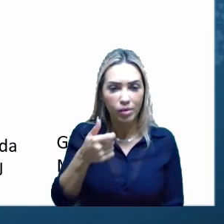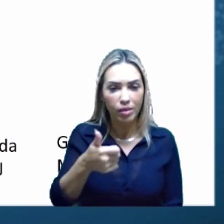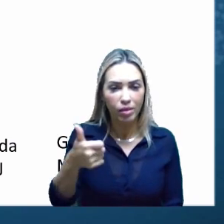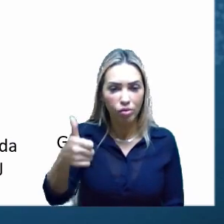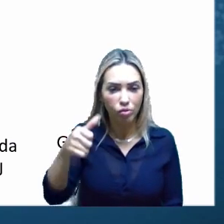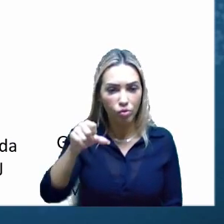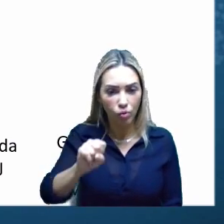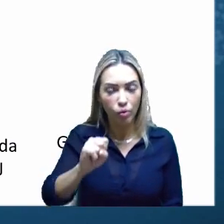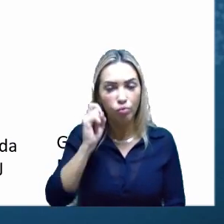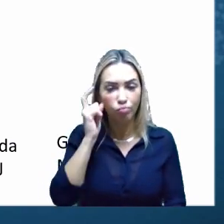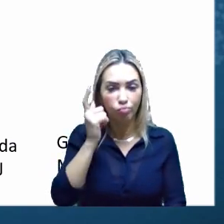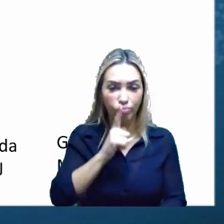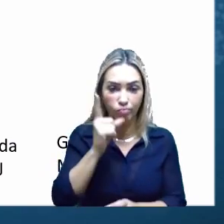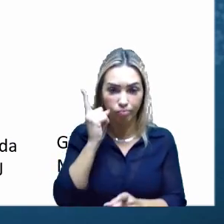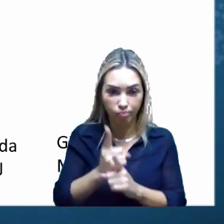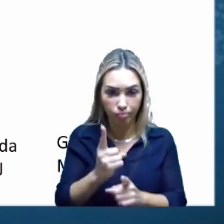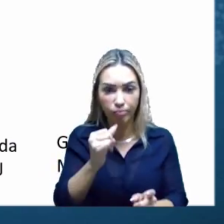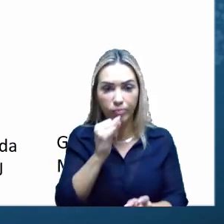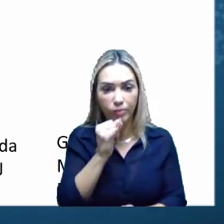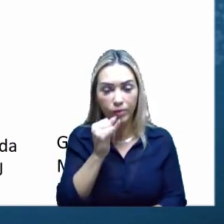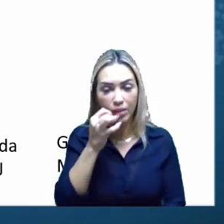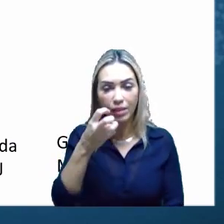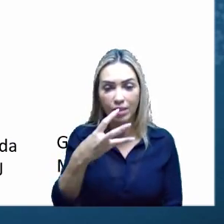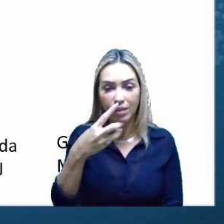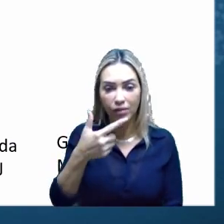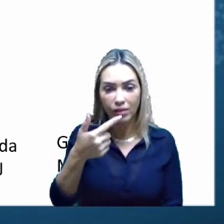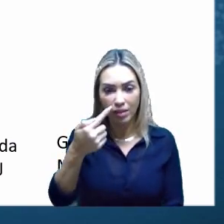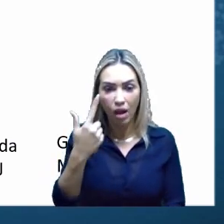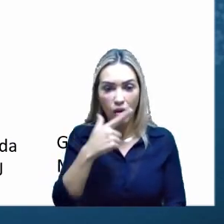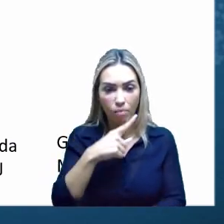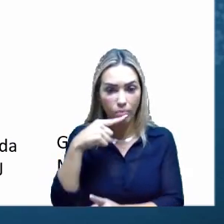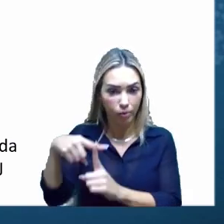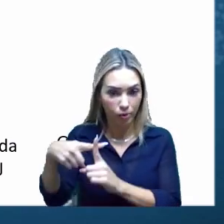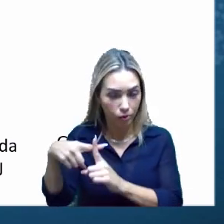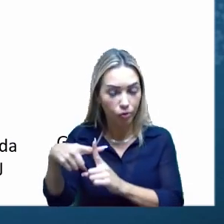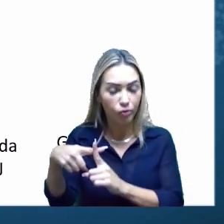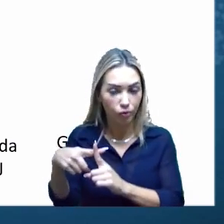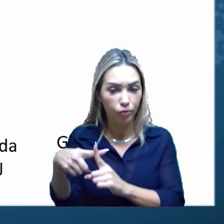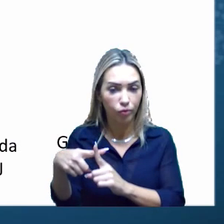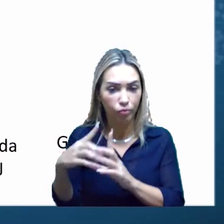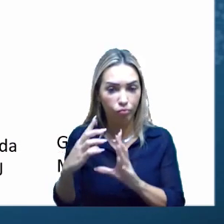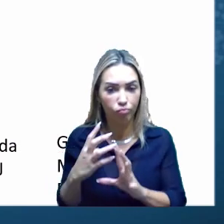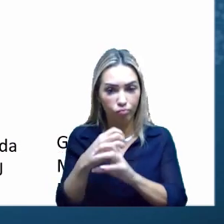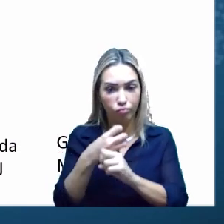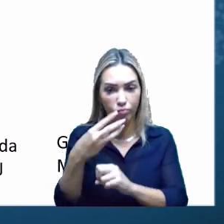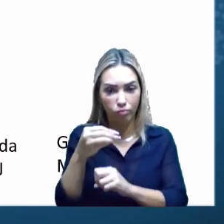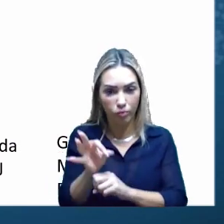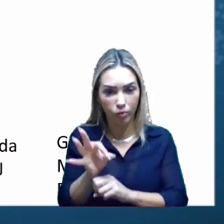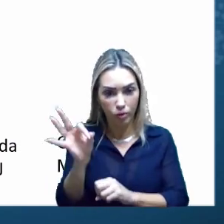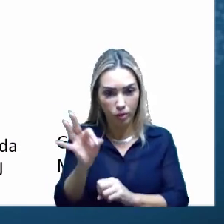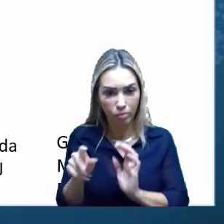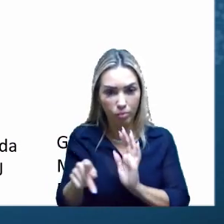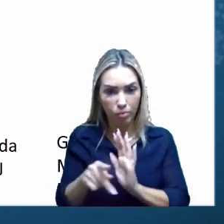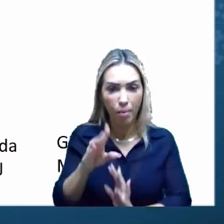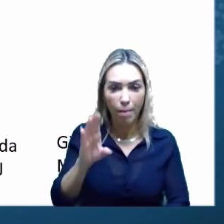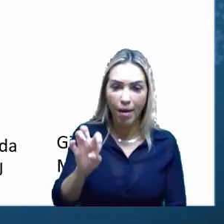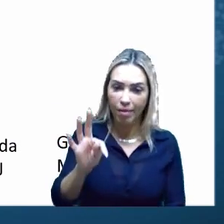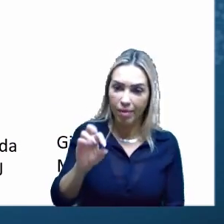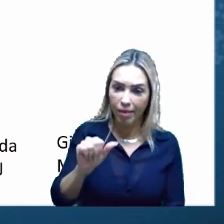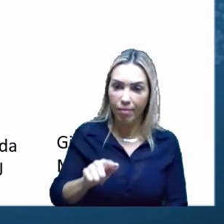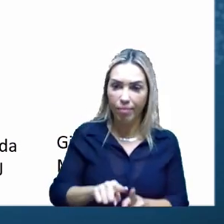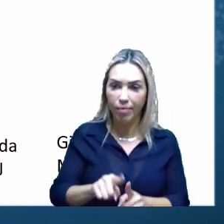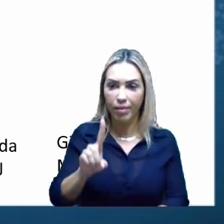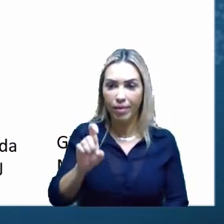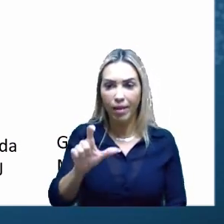1.118 que foram testados, 327 positivos das cepas beta e delta, e